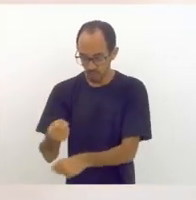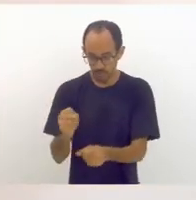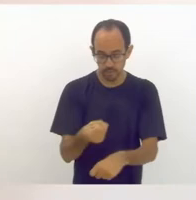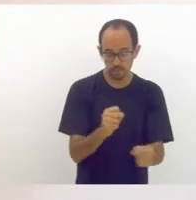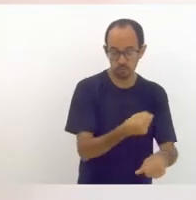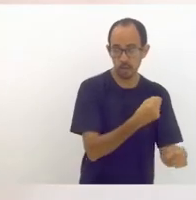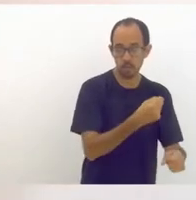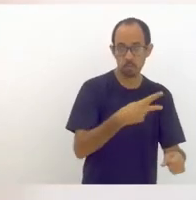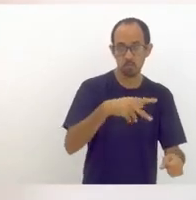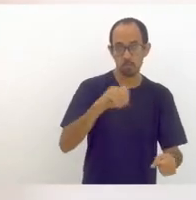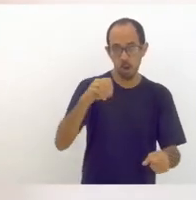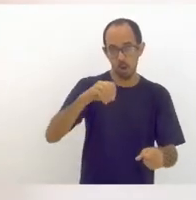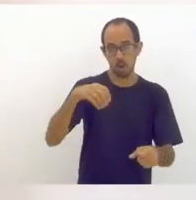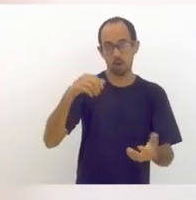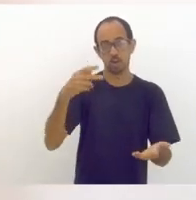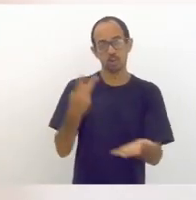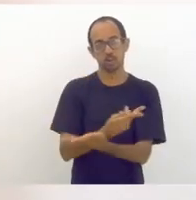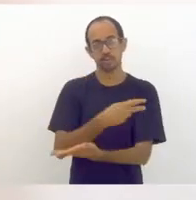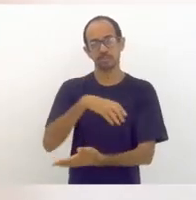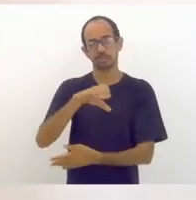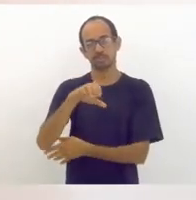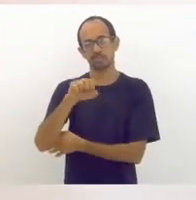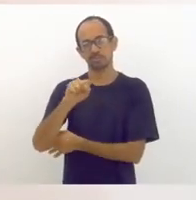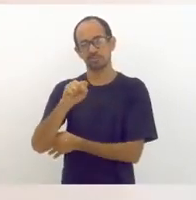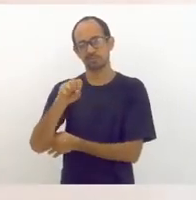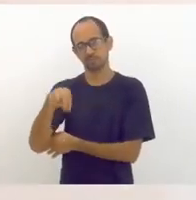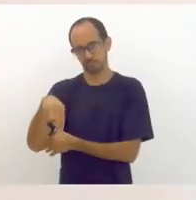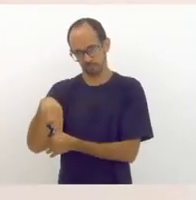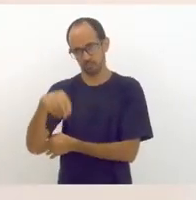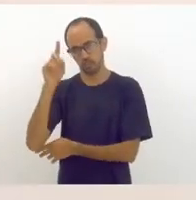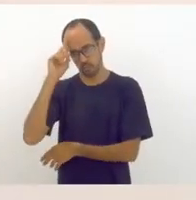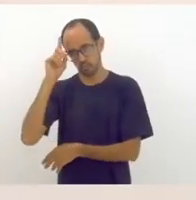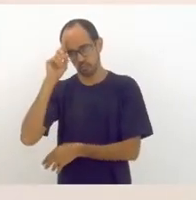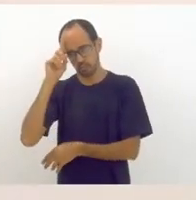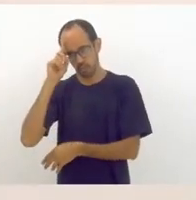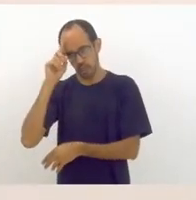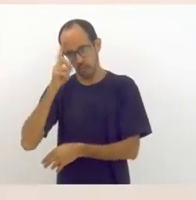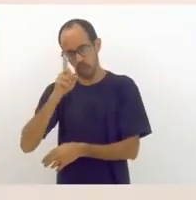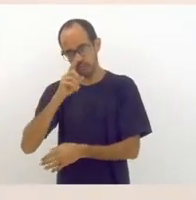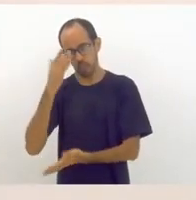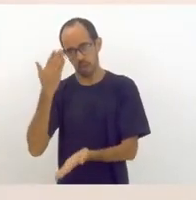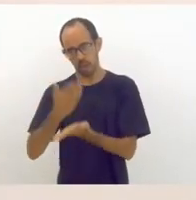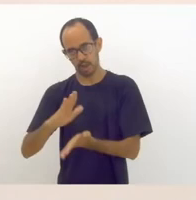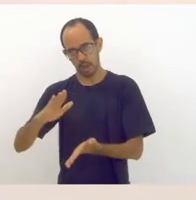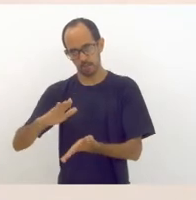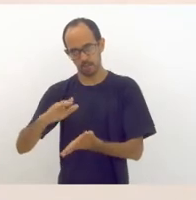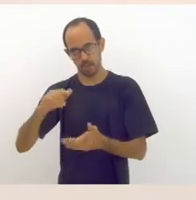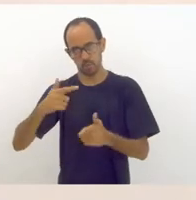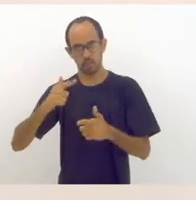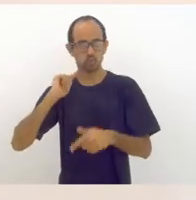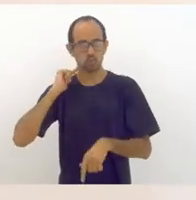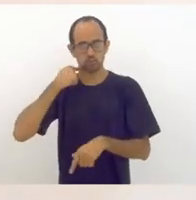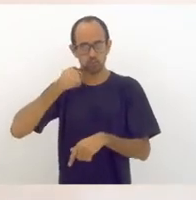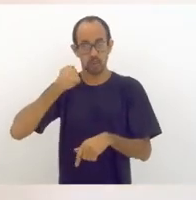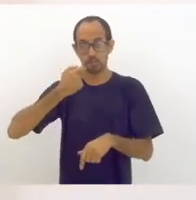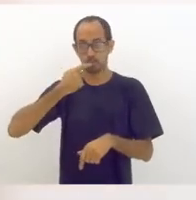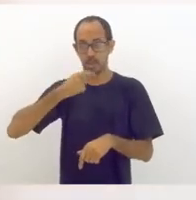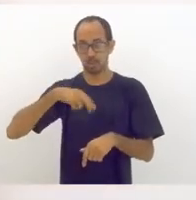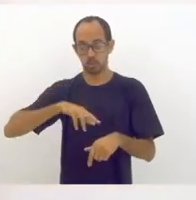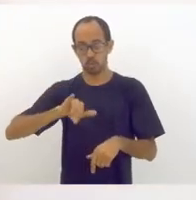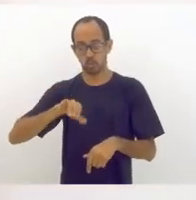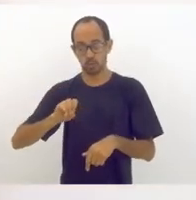da CSN. Então, além de ela não cumprir os taques, além dela não acabar com o refúgio que está à margem do Paraíba, ela